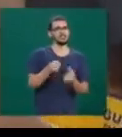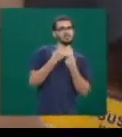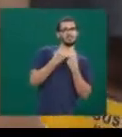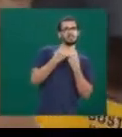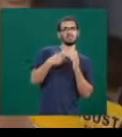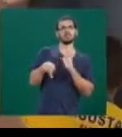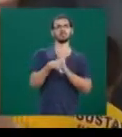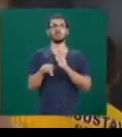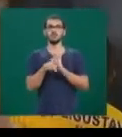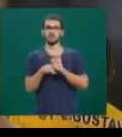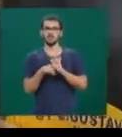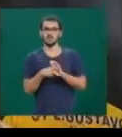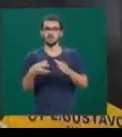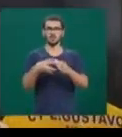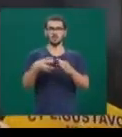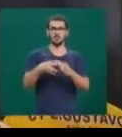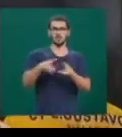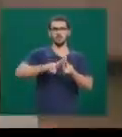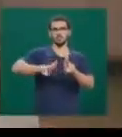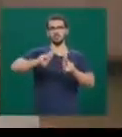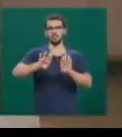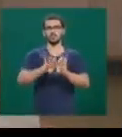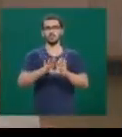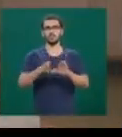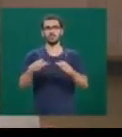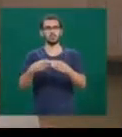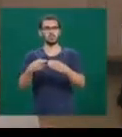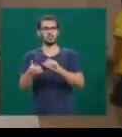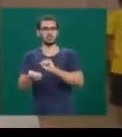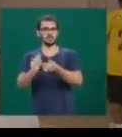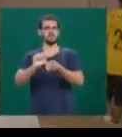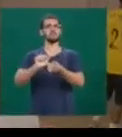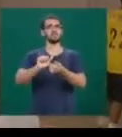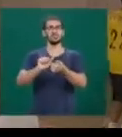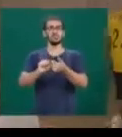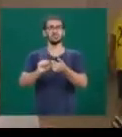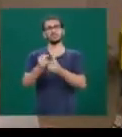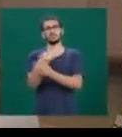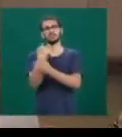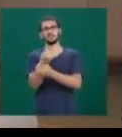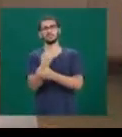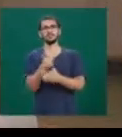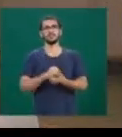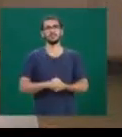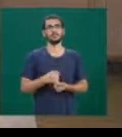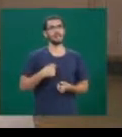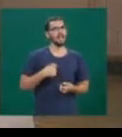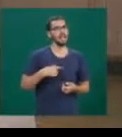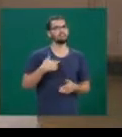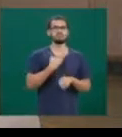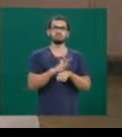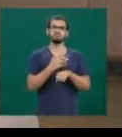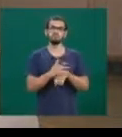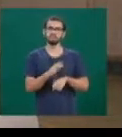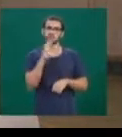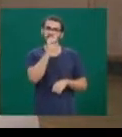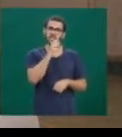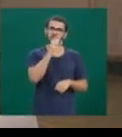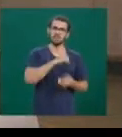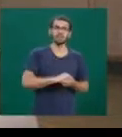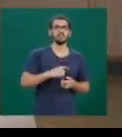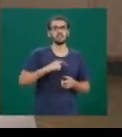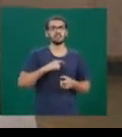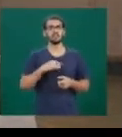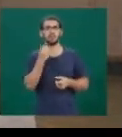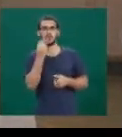da UFO e da Atlética da Fisioterapia. Eu já treino com o pessoal do CTLG, eu treino com eles aos sábados. E hoje eu tive a oportunidade de